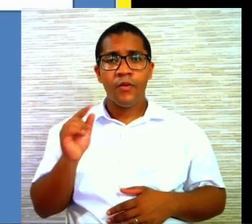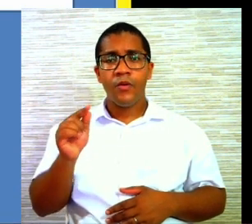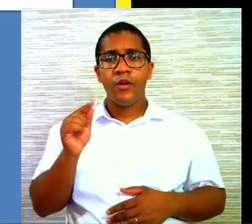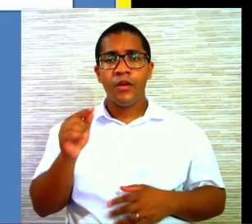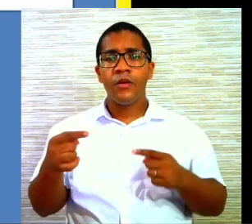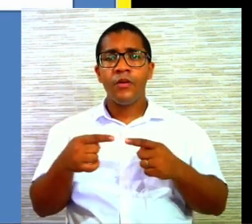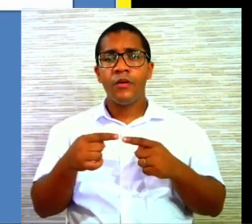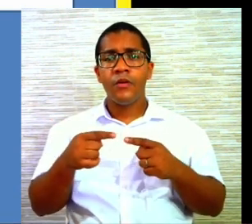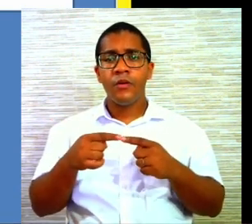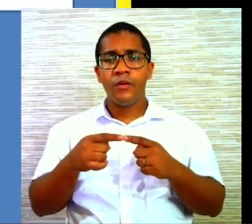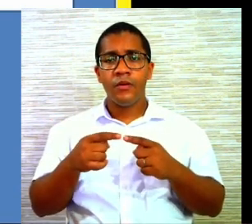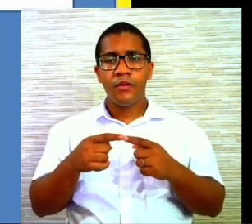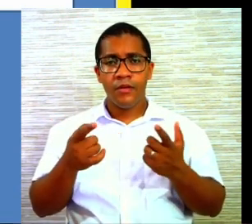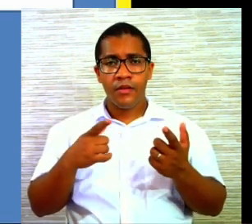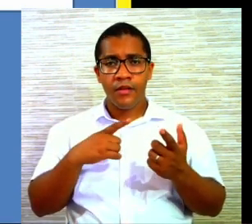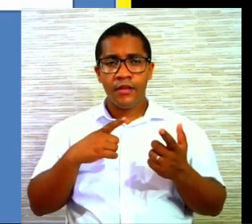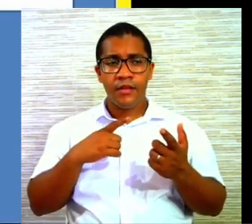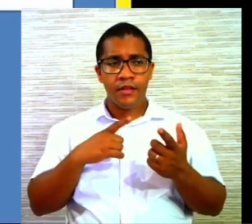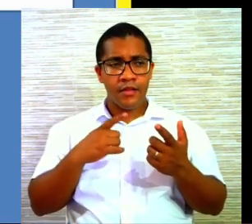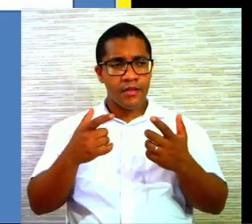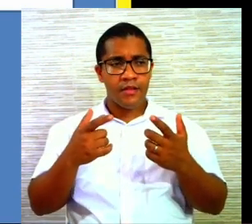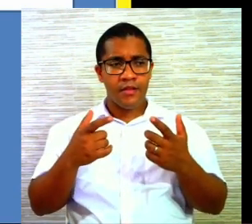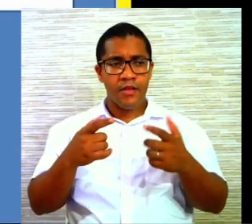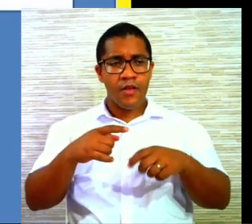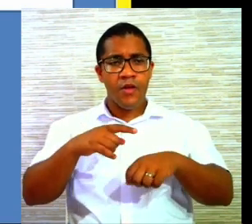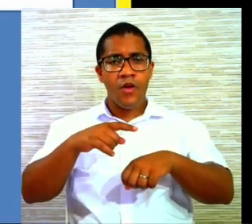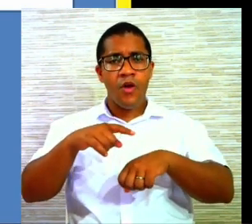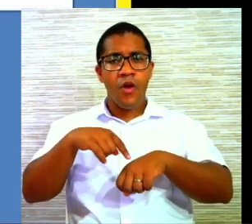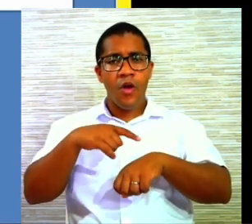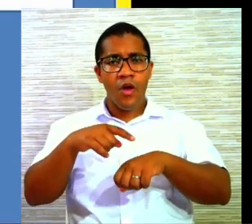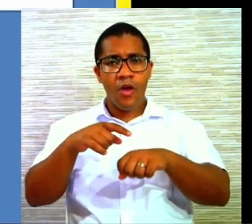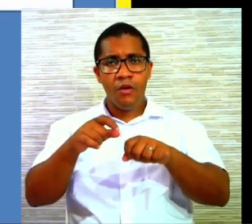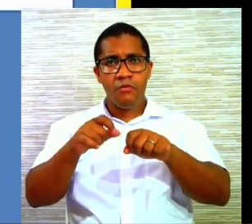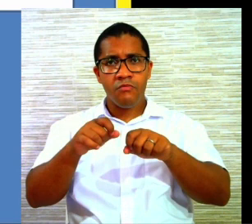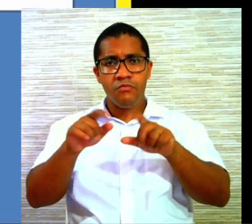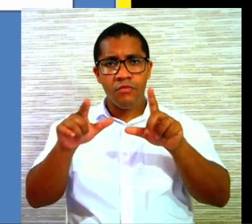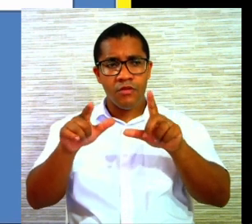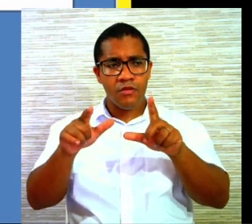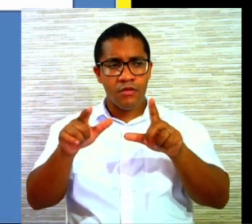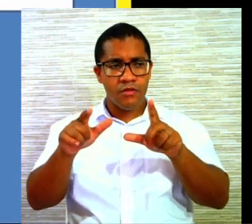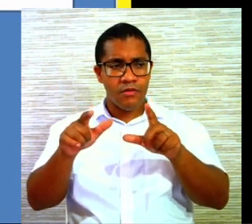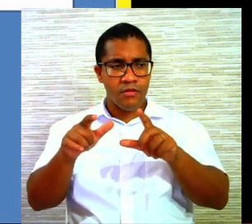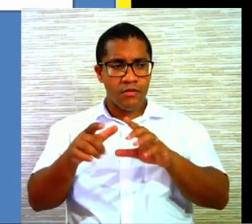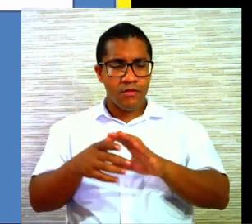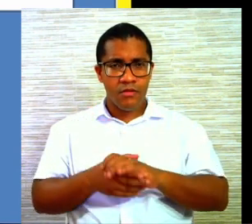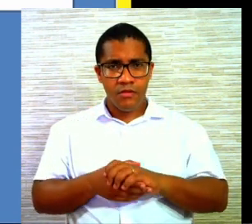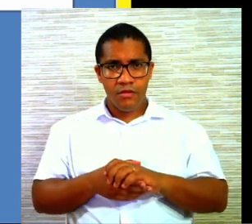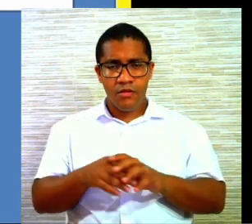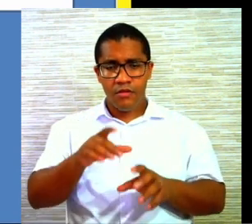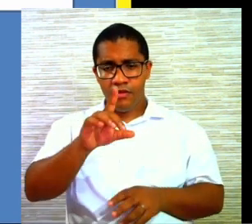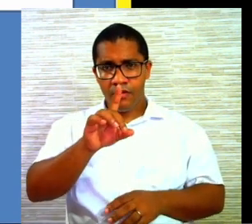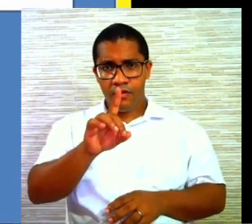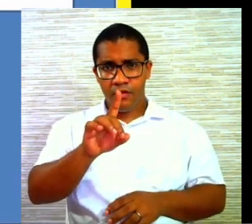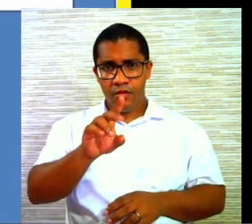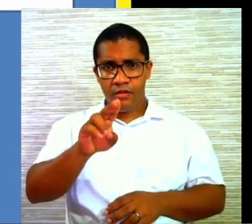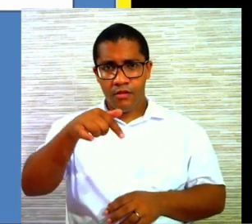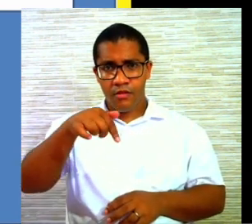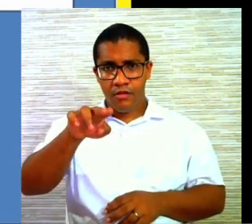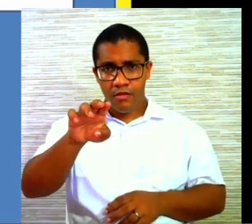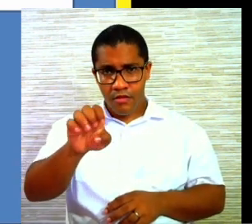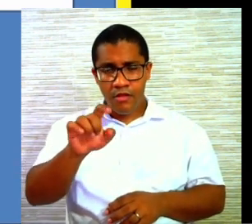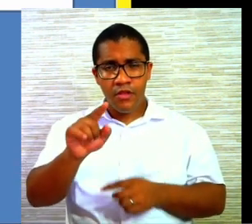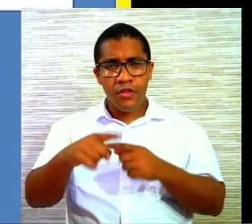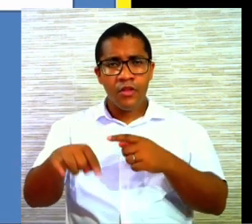basear simplesmente em o quê? É um texto extraído das riquíssimas obras de Duke de Berry, Então, para vocês analisarem como